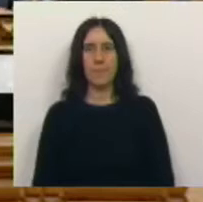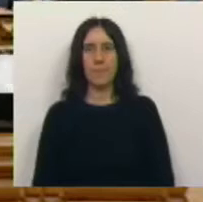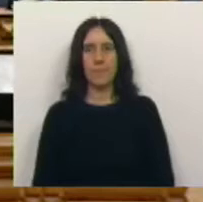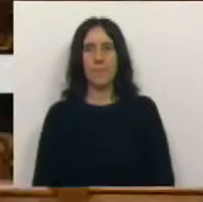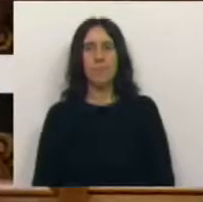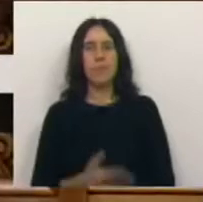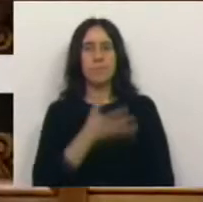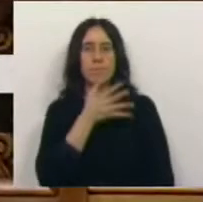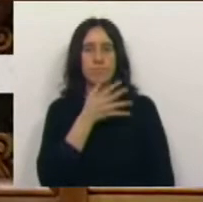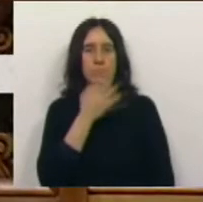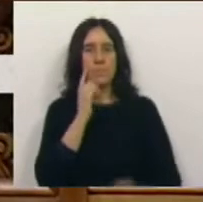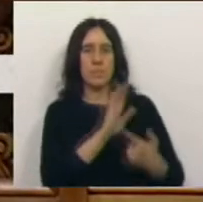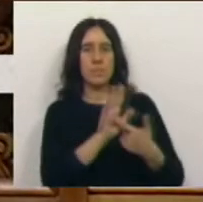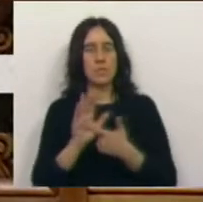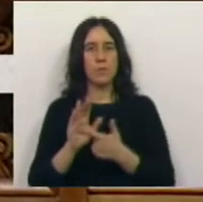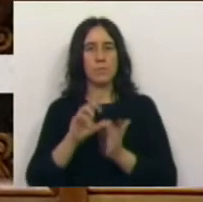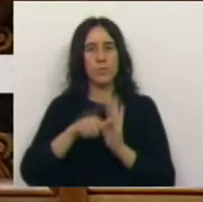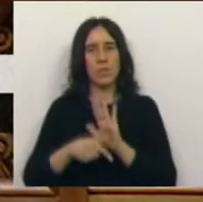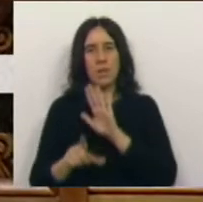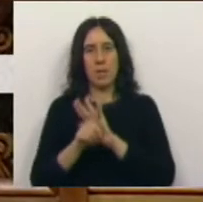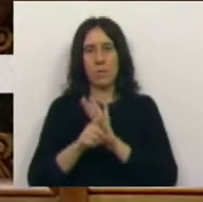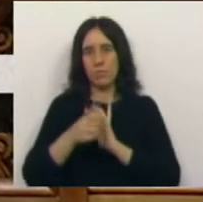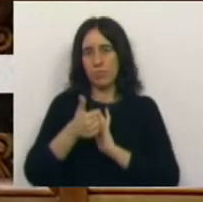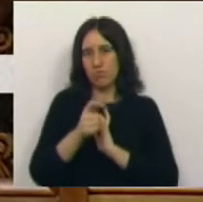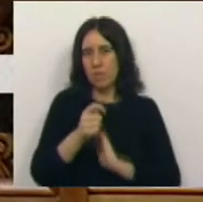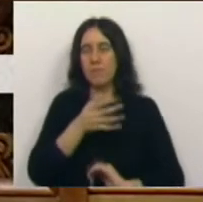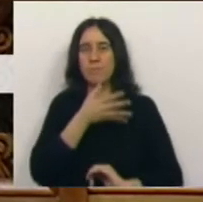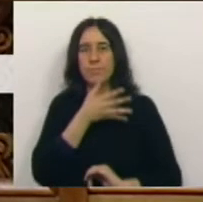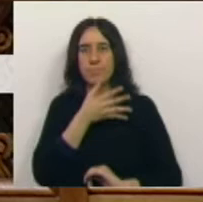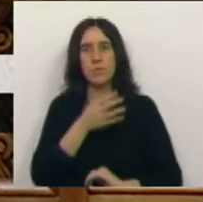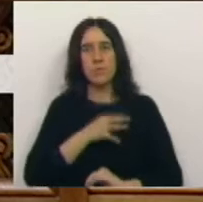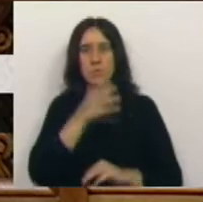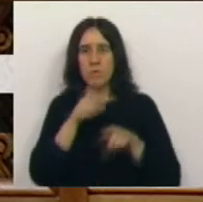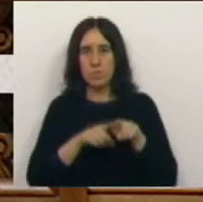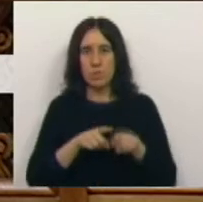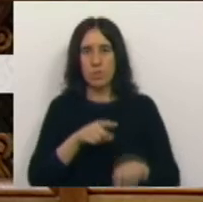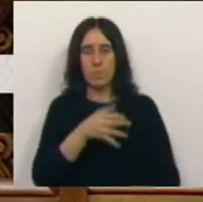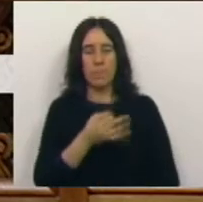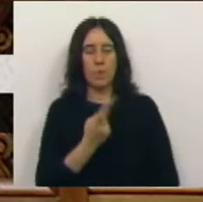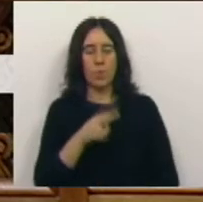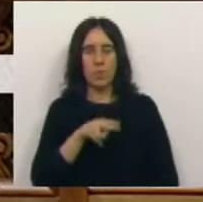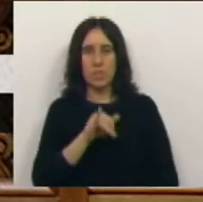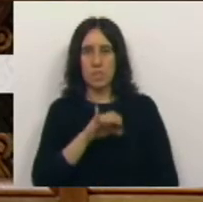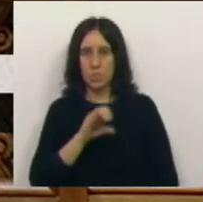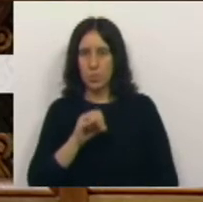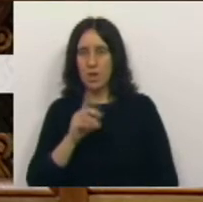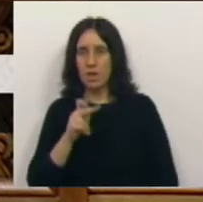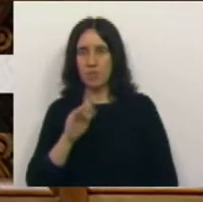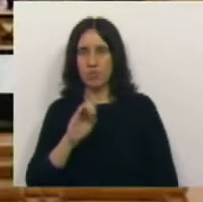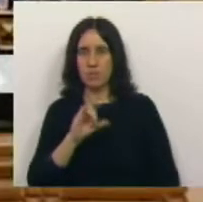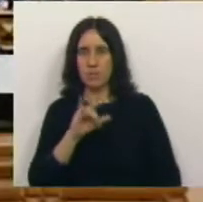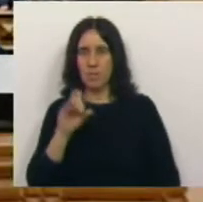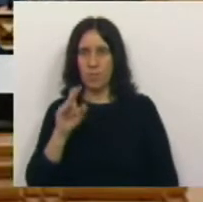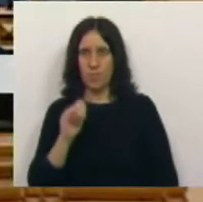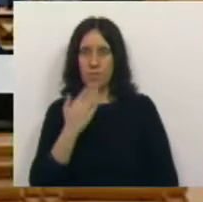É a vez agora da apresentação do projeto de lei do Bloco de Esquerda. Tem a palavra o Sr. Deputado Paulino Acheição. Por favor.